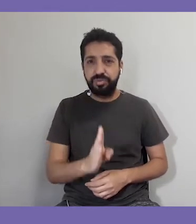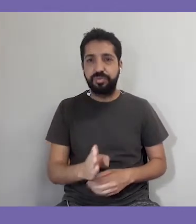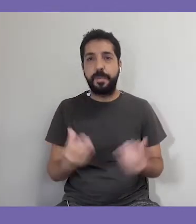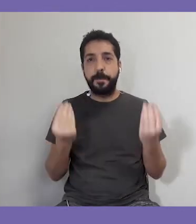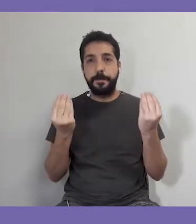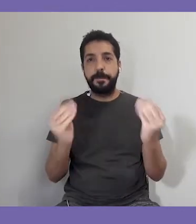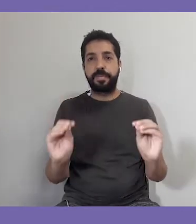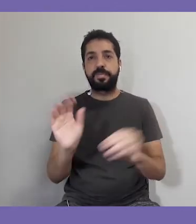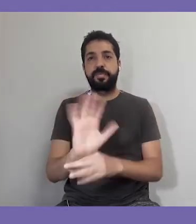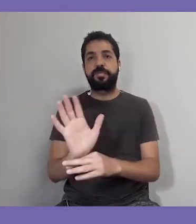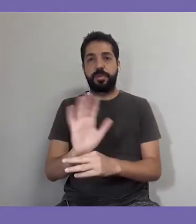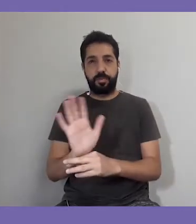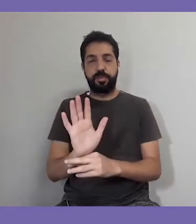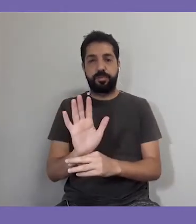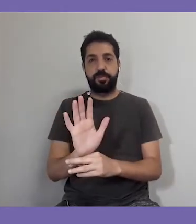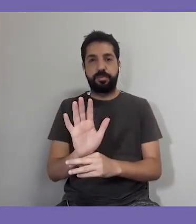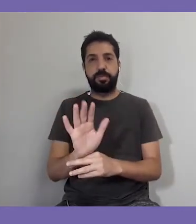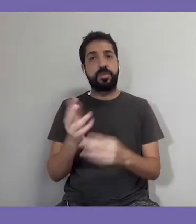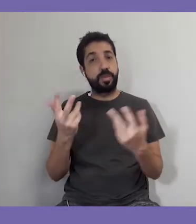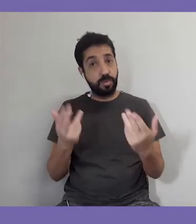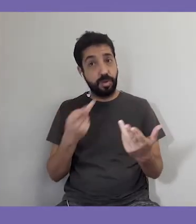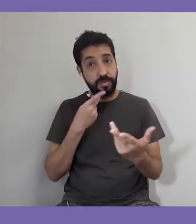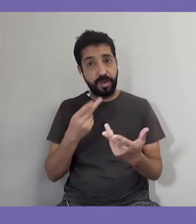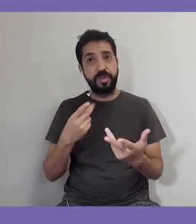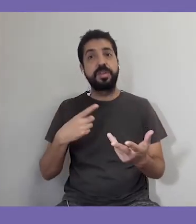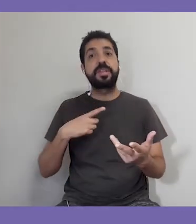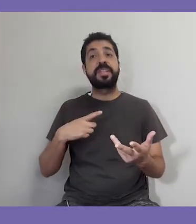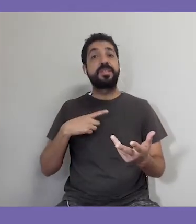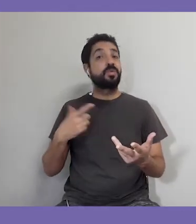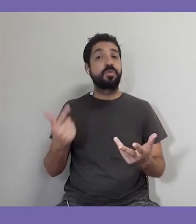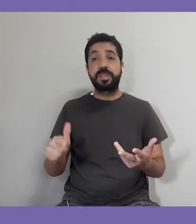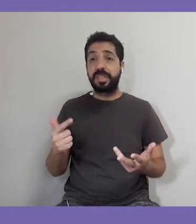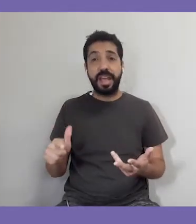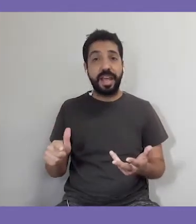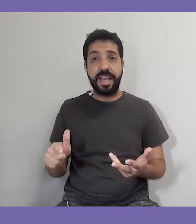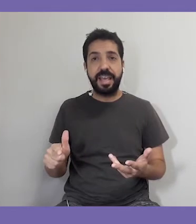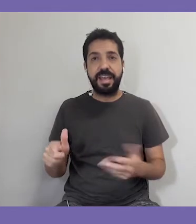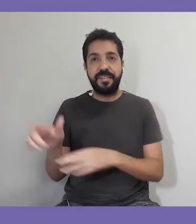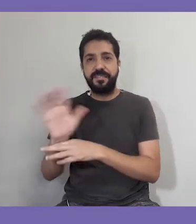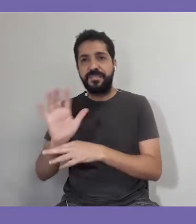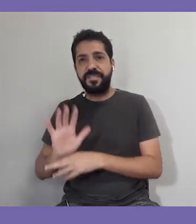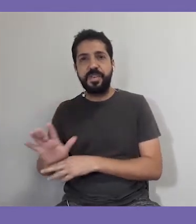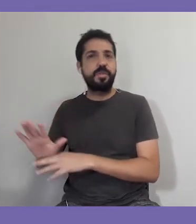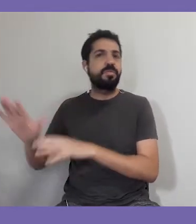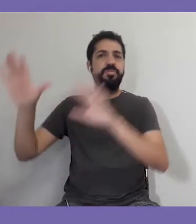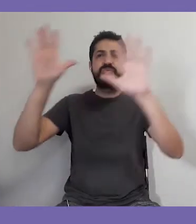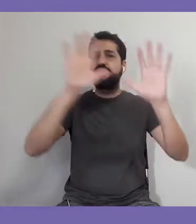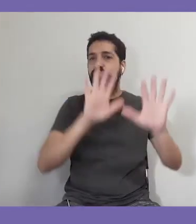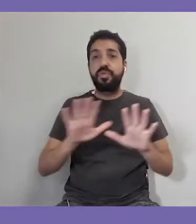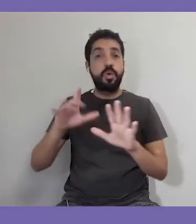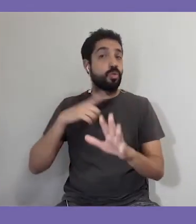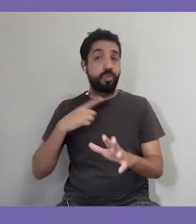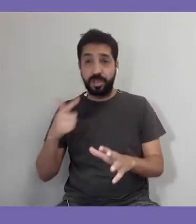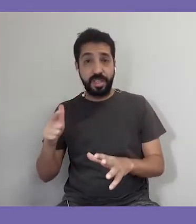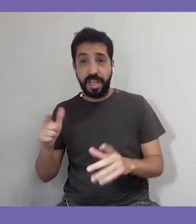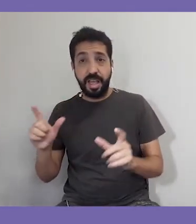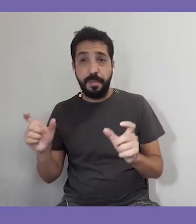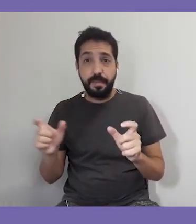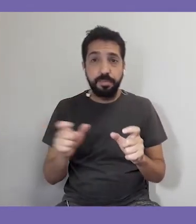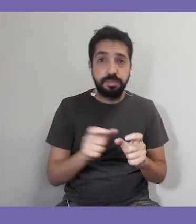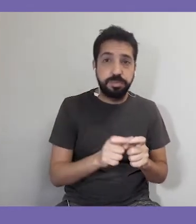os filmes, né? E é bem isso que você falou, são filmes que a gente não vê em salas comerciais, né?